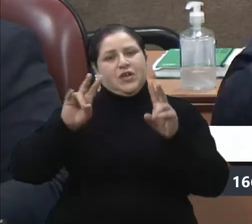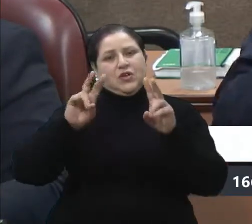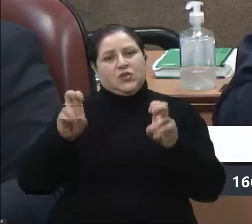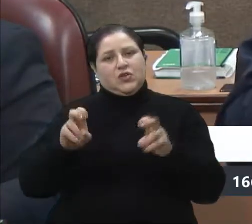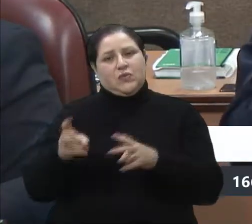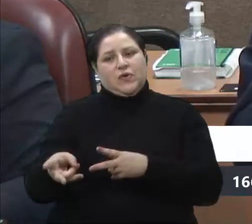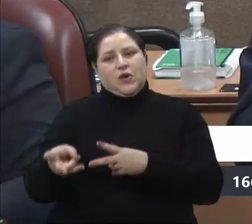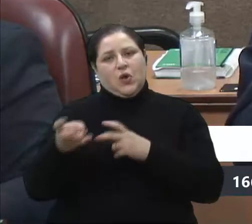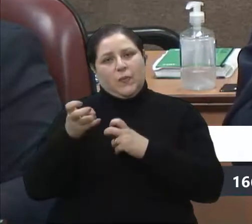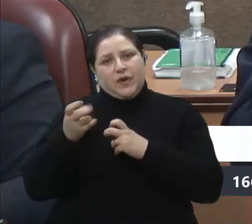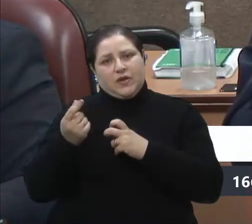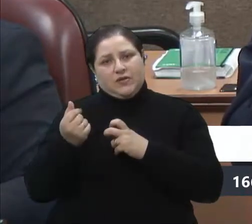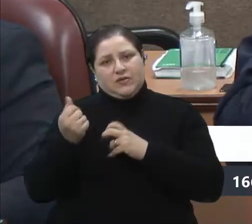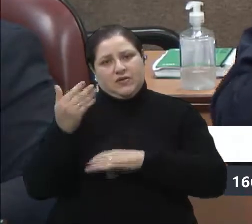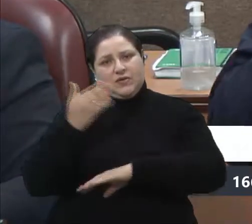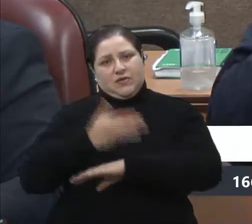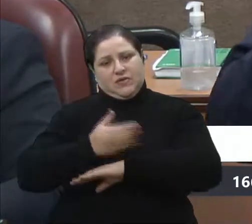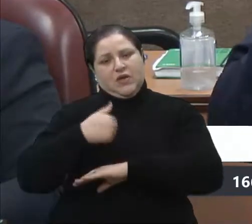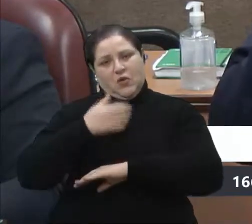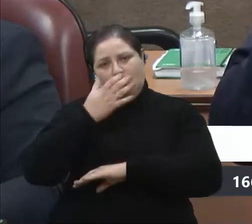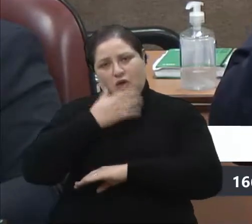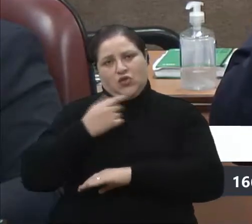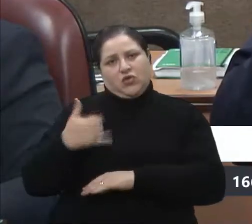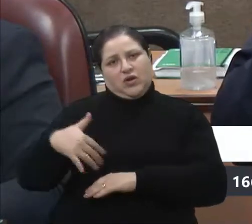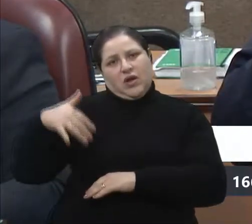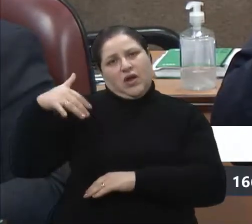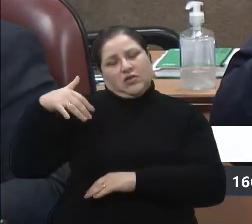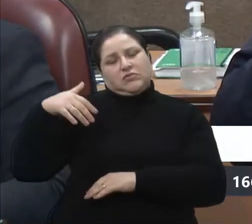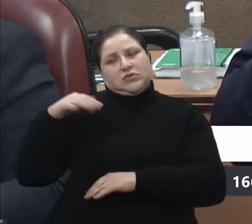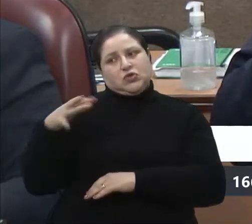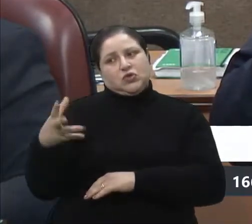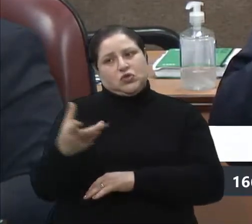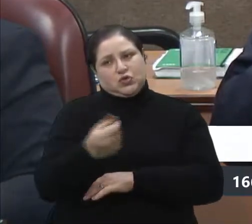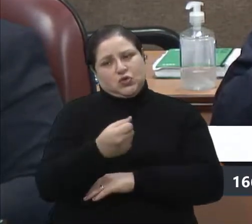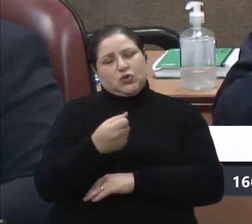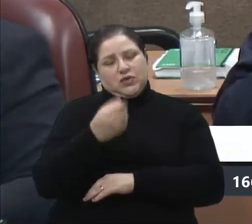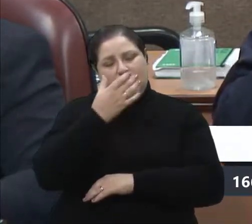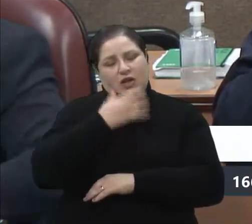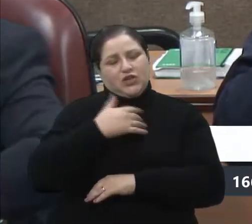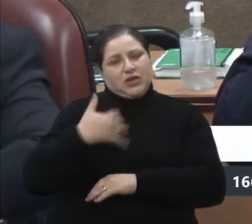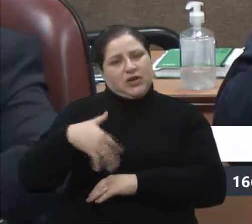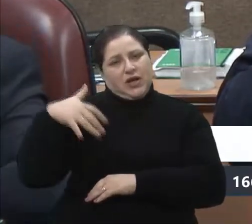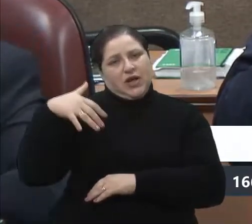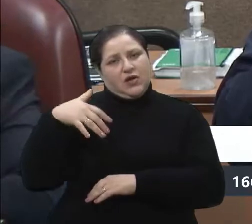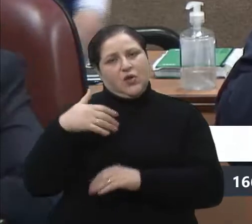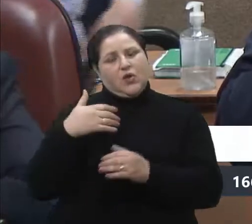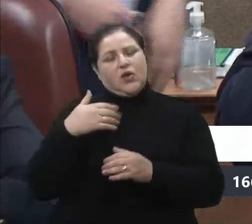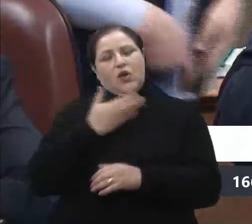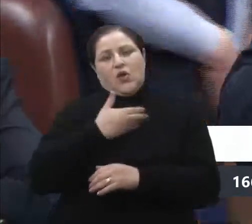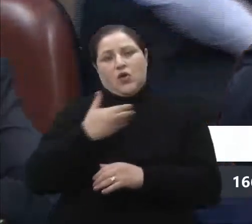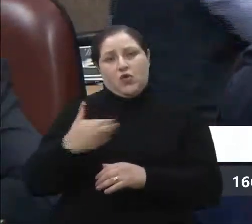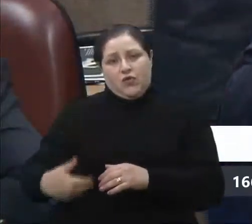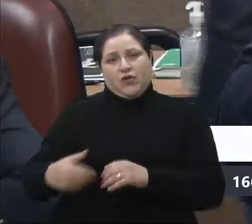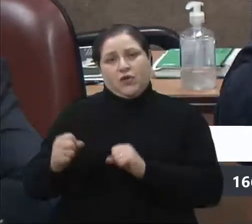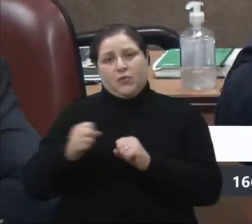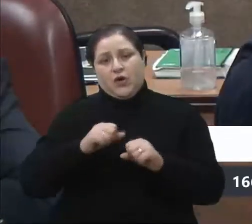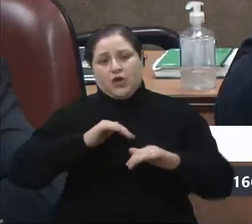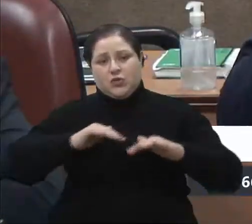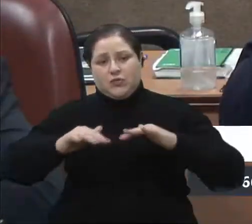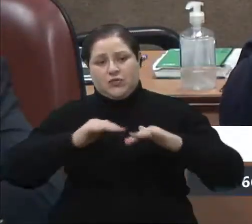pedágio Eu particularmente acho caro todos nós achamos o e qualquer movimento que o governo possa